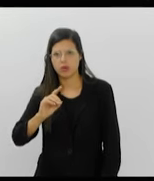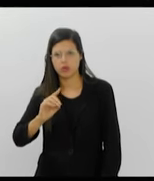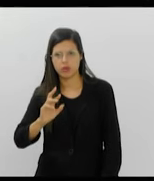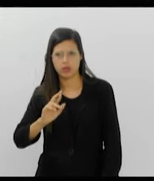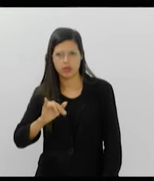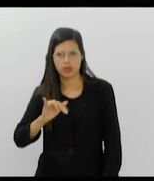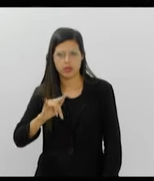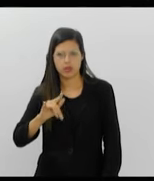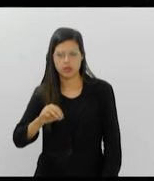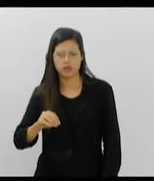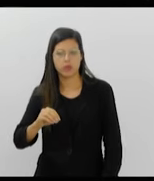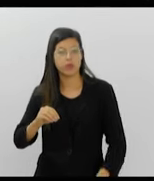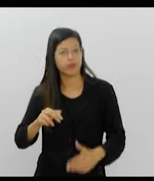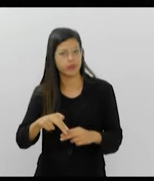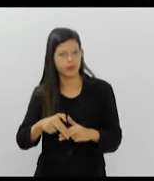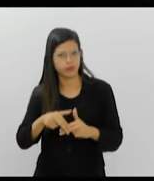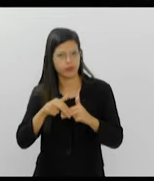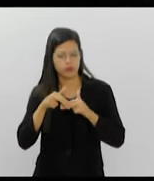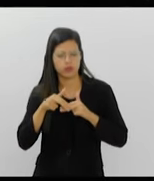E, por causa disso,